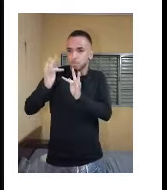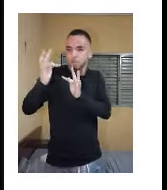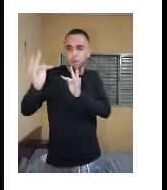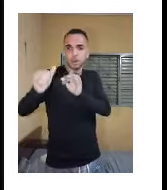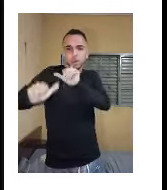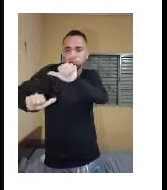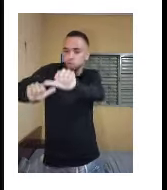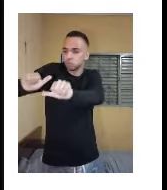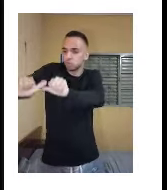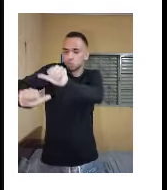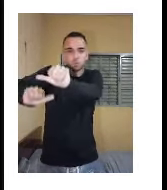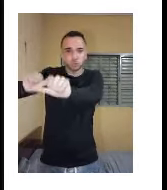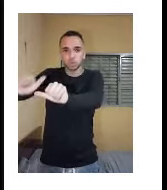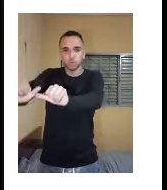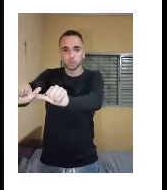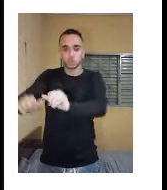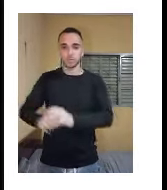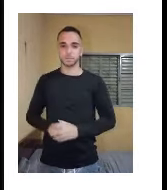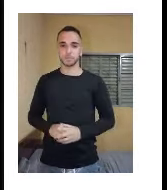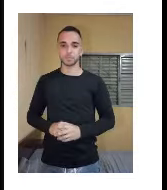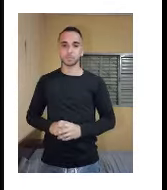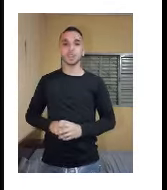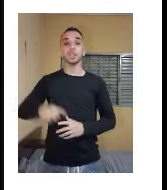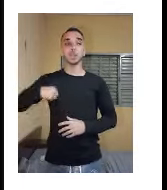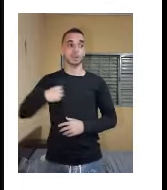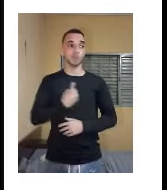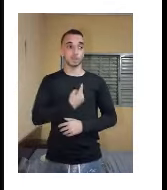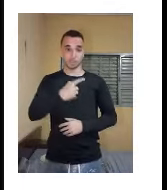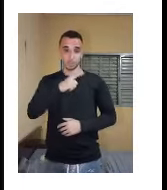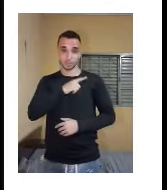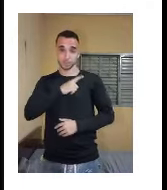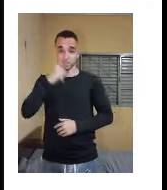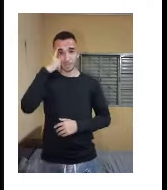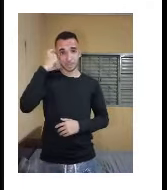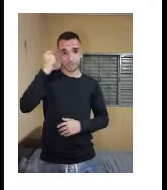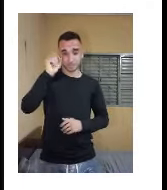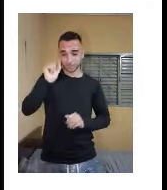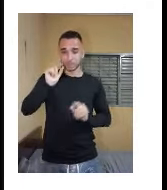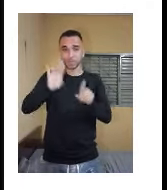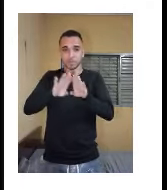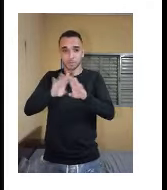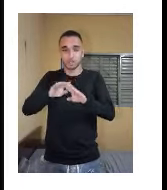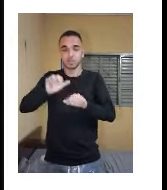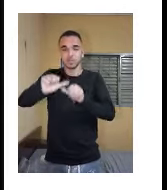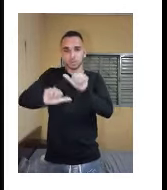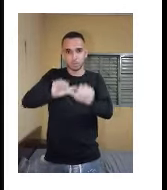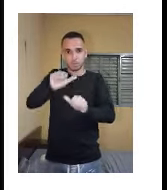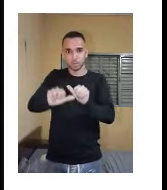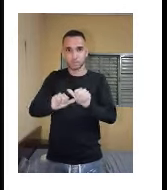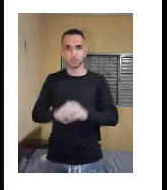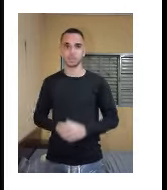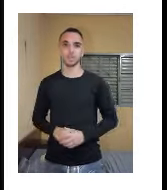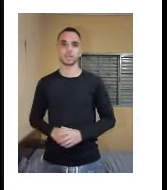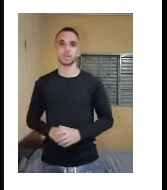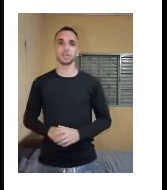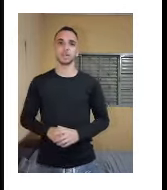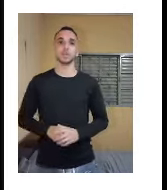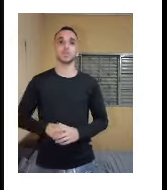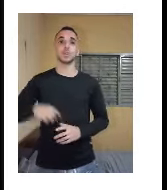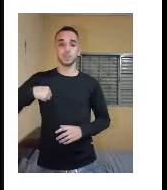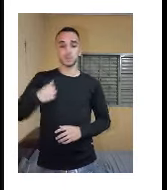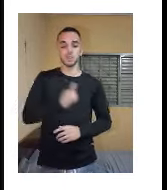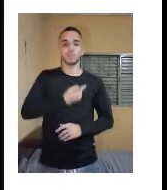faz parte dessa transformação. Então, é importante a gente se sentir parte desse nosso